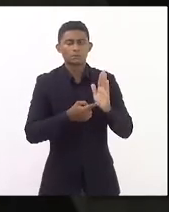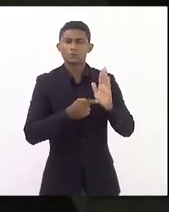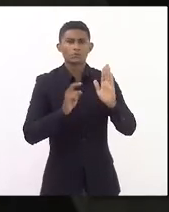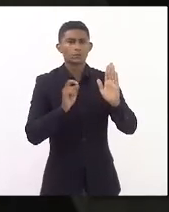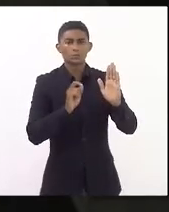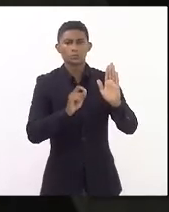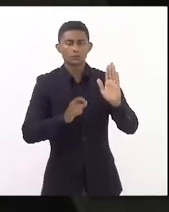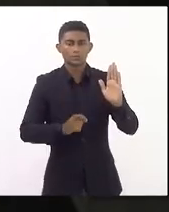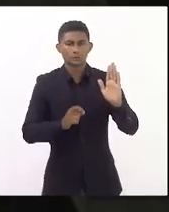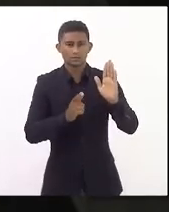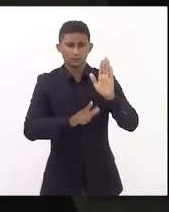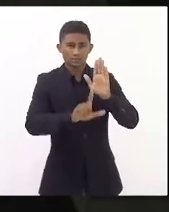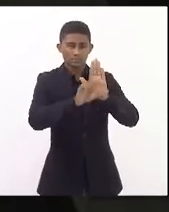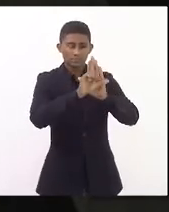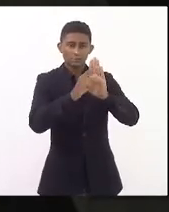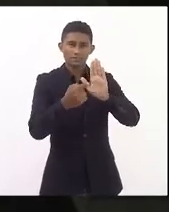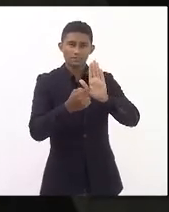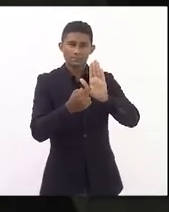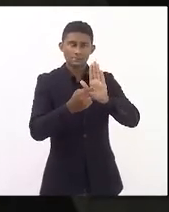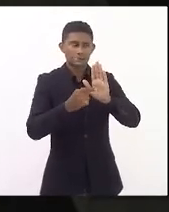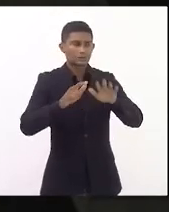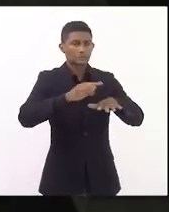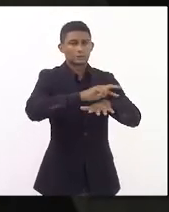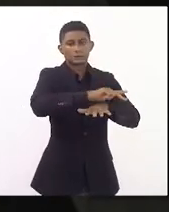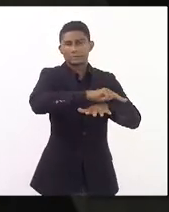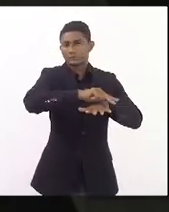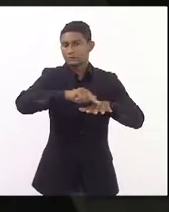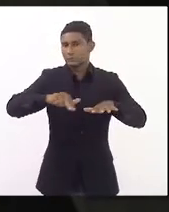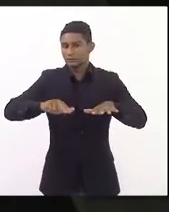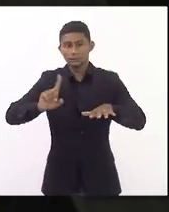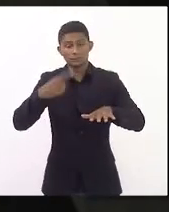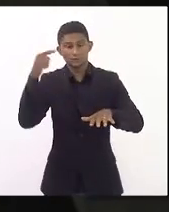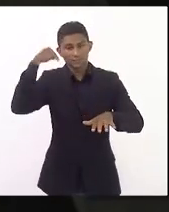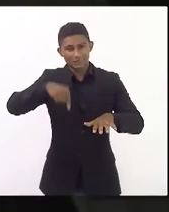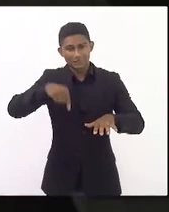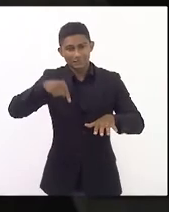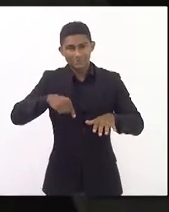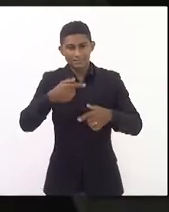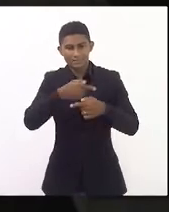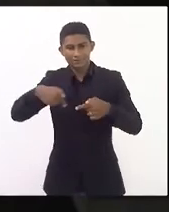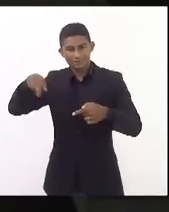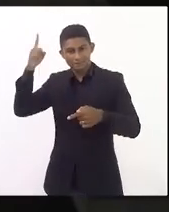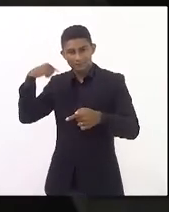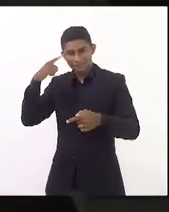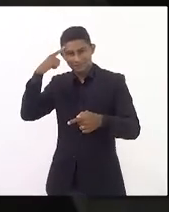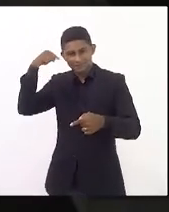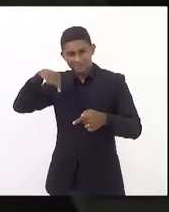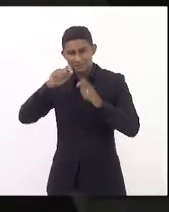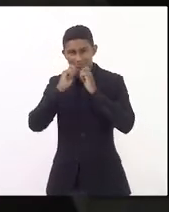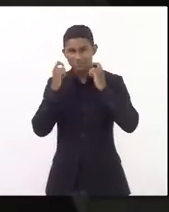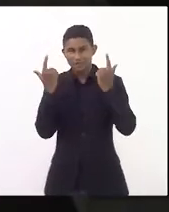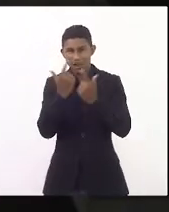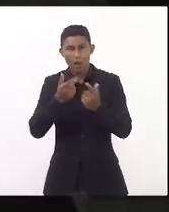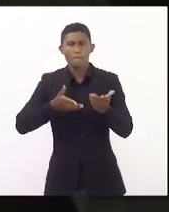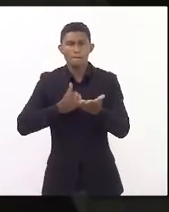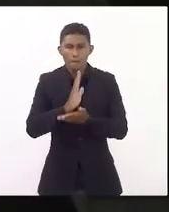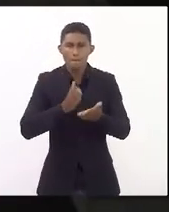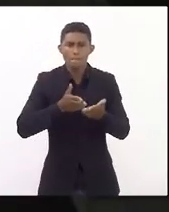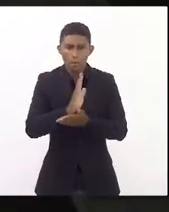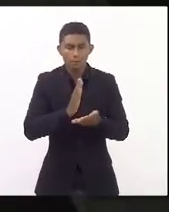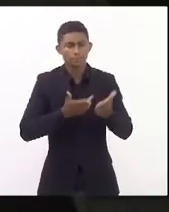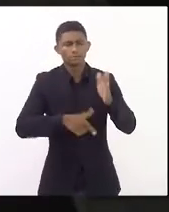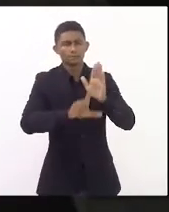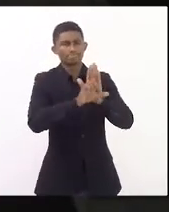diversas leis que aprovamos na semana passada e que eu considero